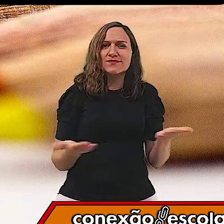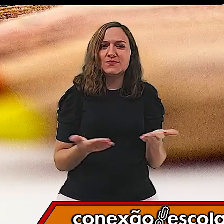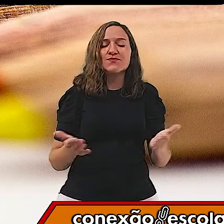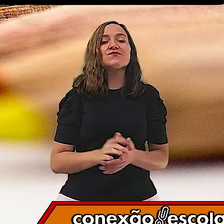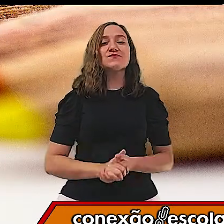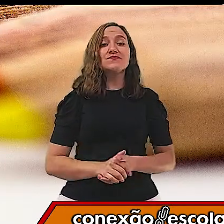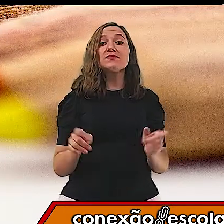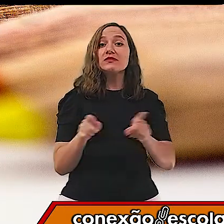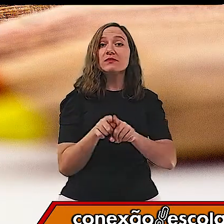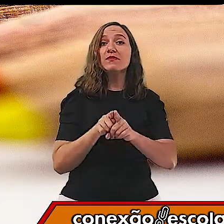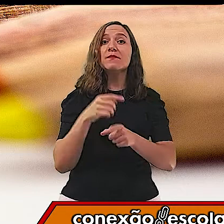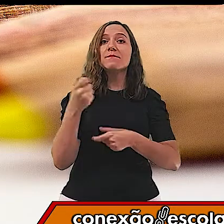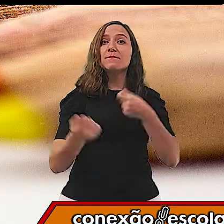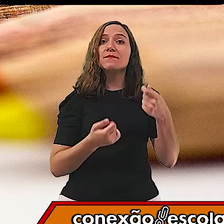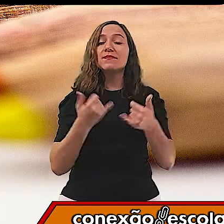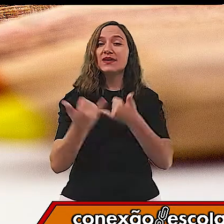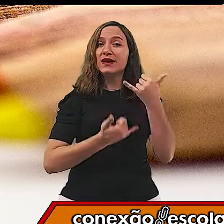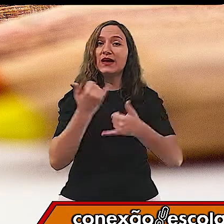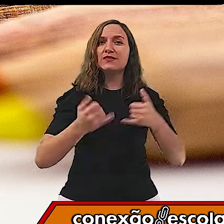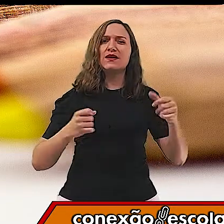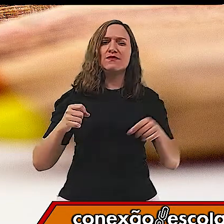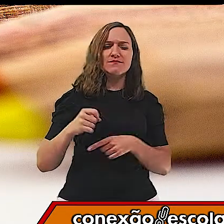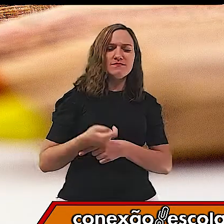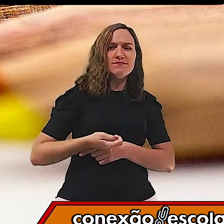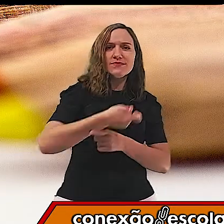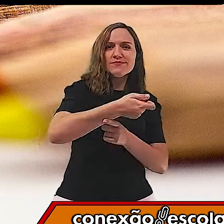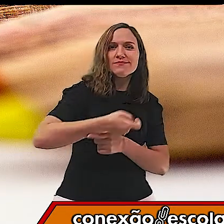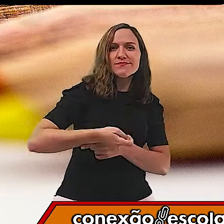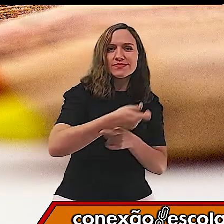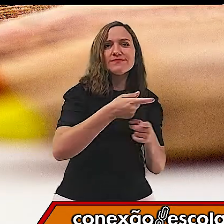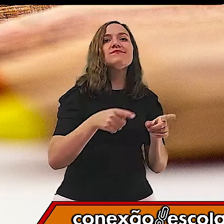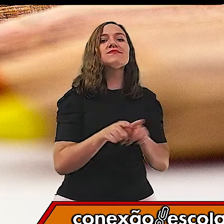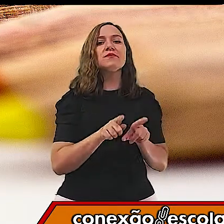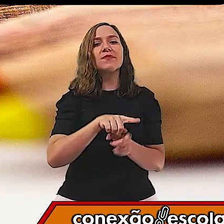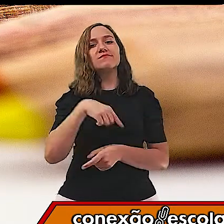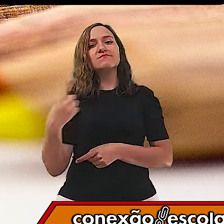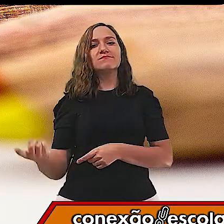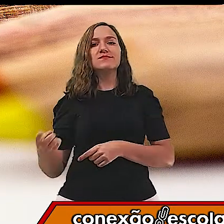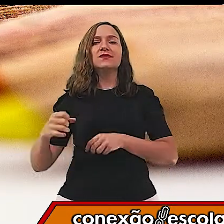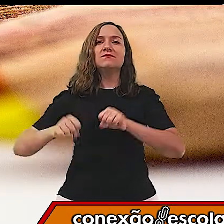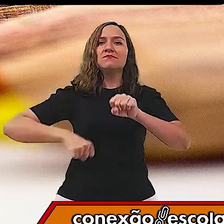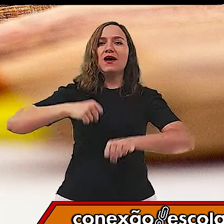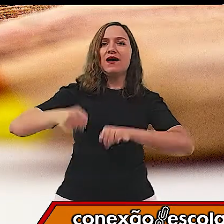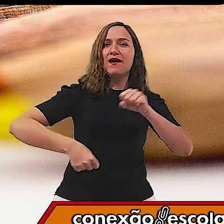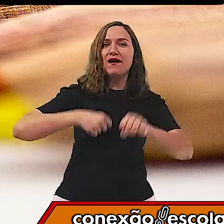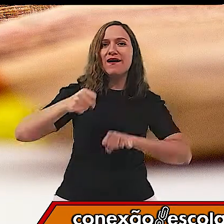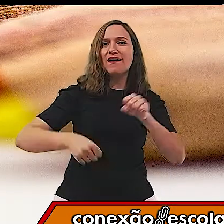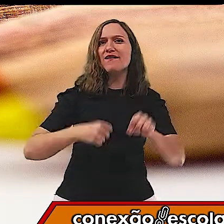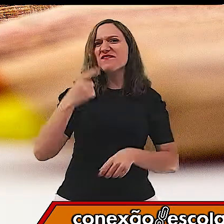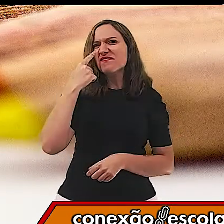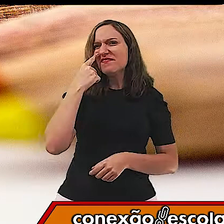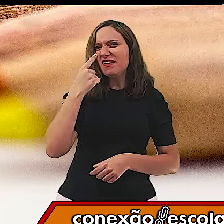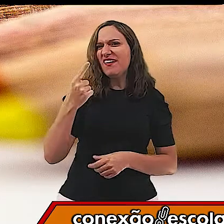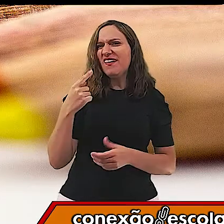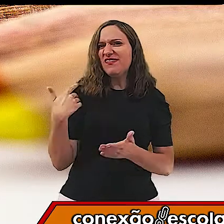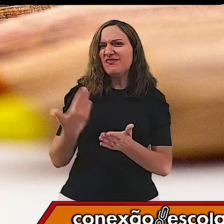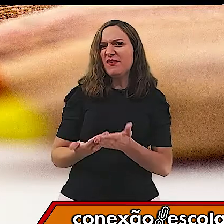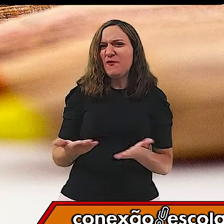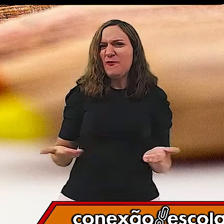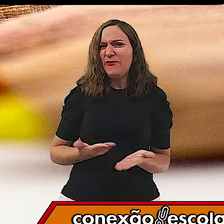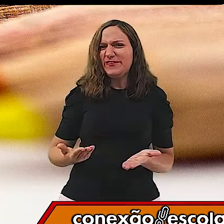de gude? E esse tipo de triciclo aí? Velocípede, bicicleta, usa hoje